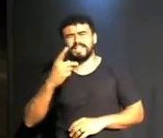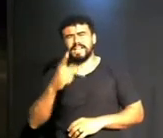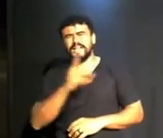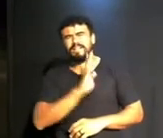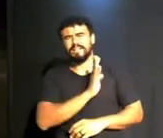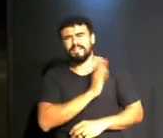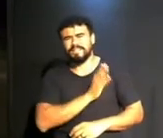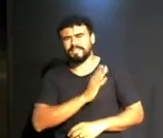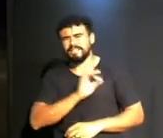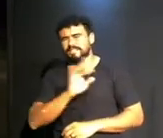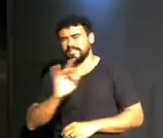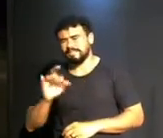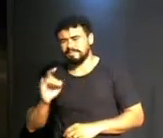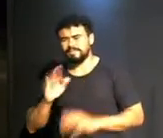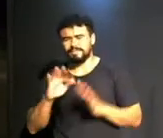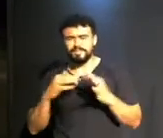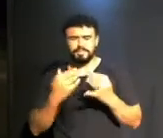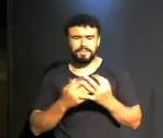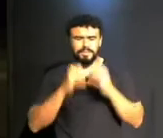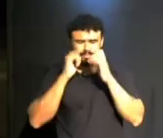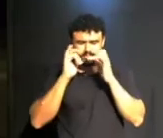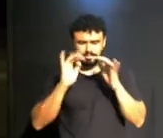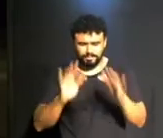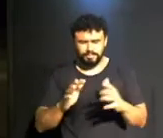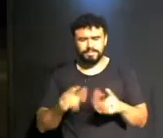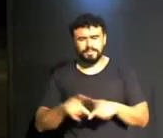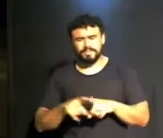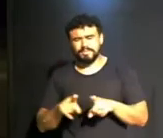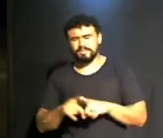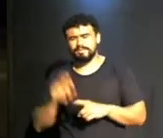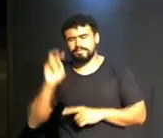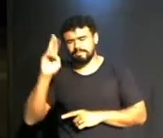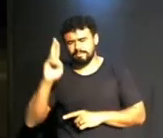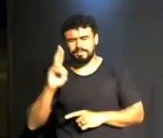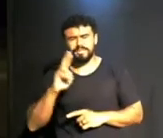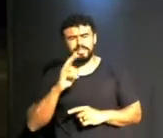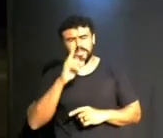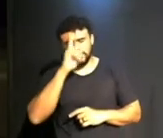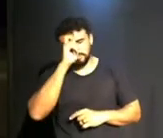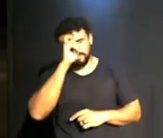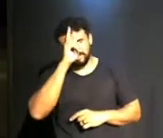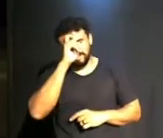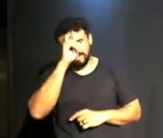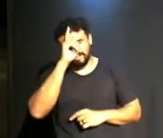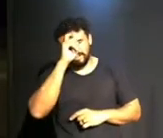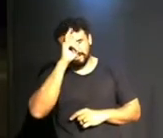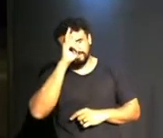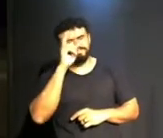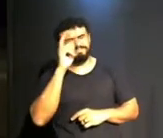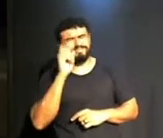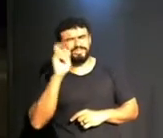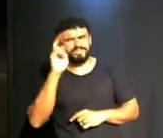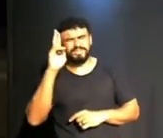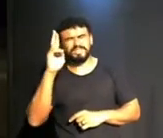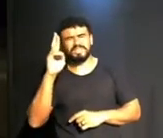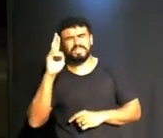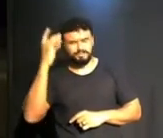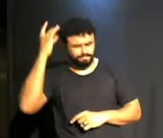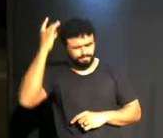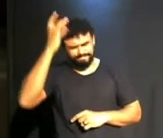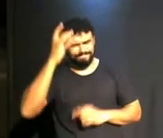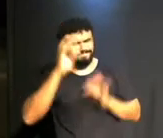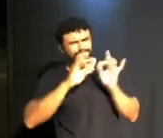agora cada coração abençoa cada família vai agora também Senhor nos leitos de hospitais vai agora diante daqueles que